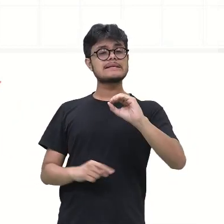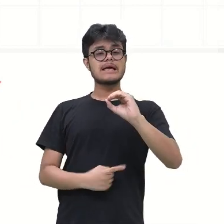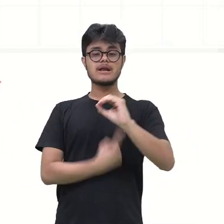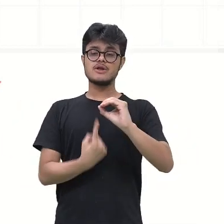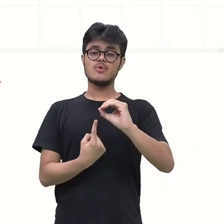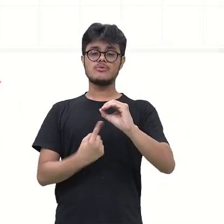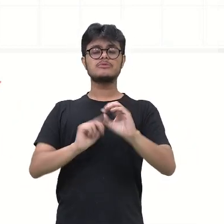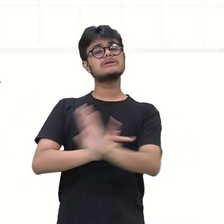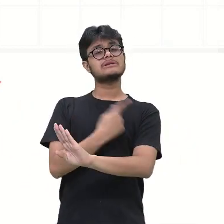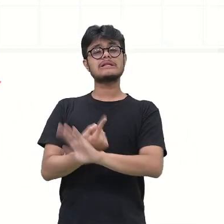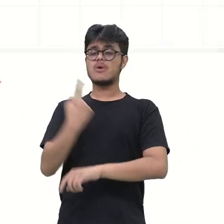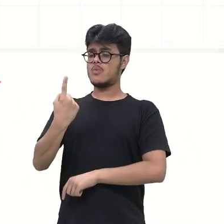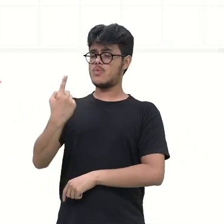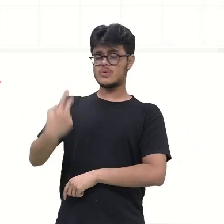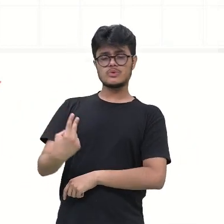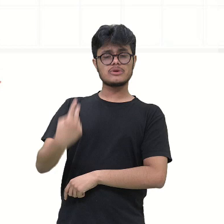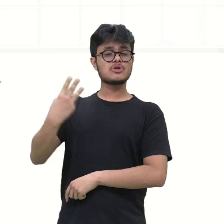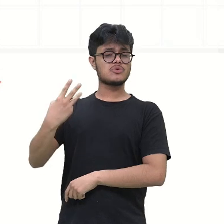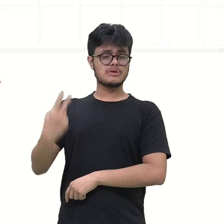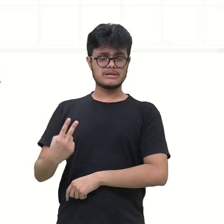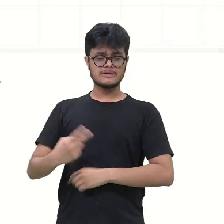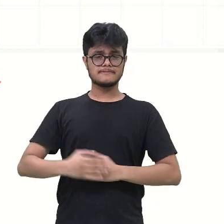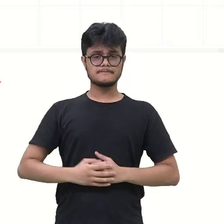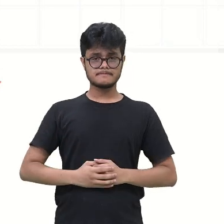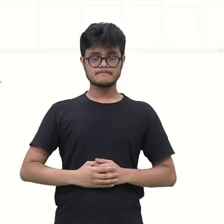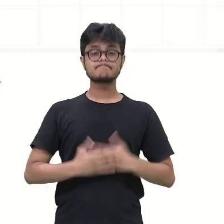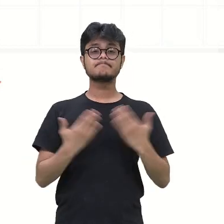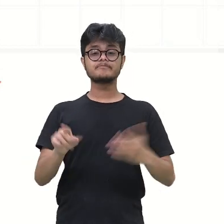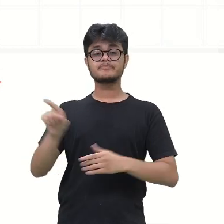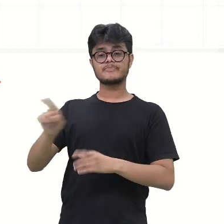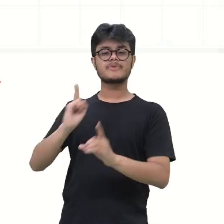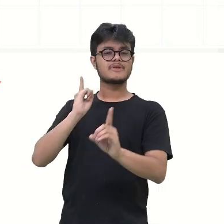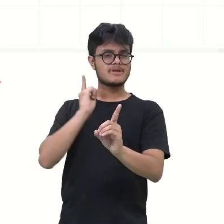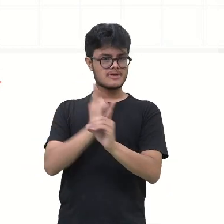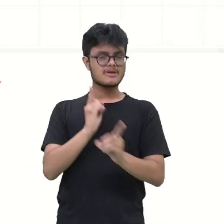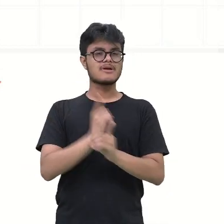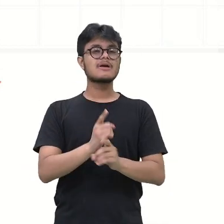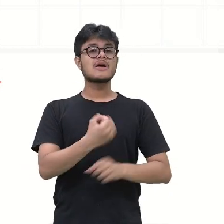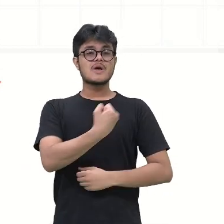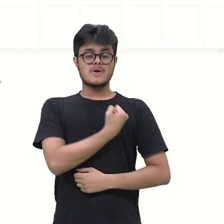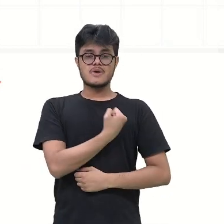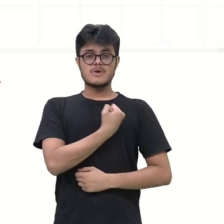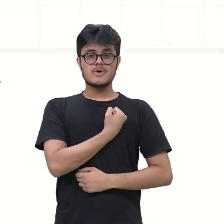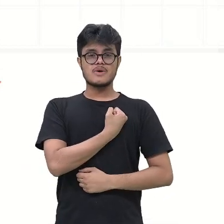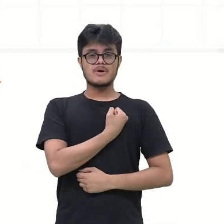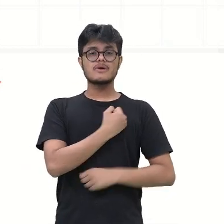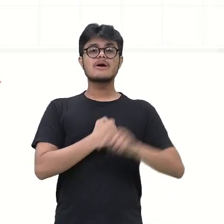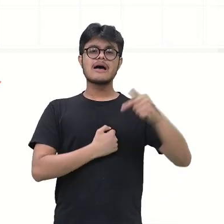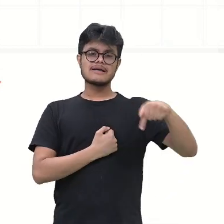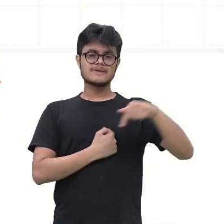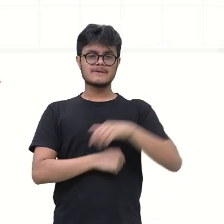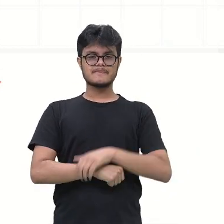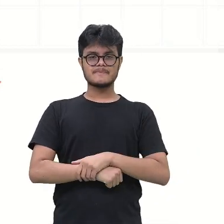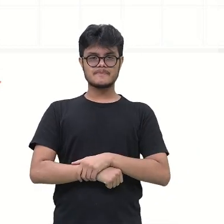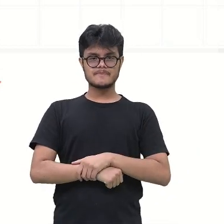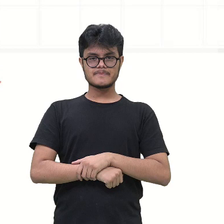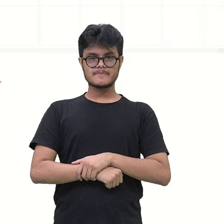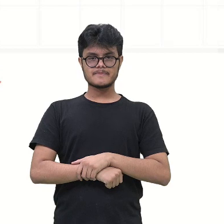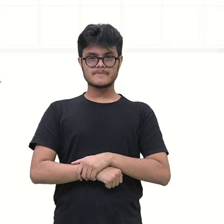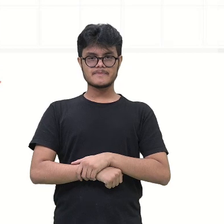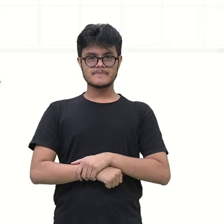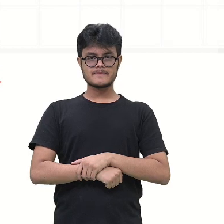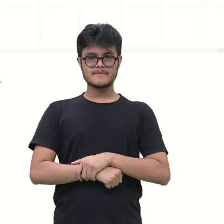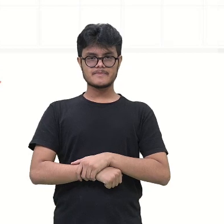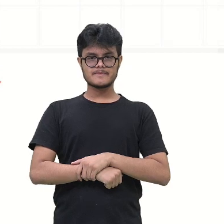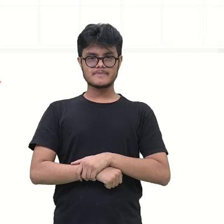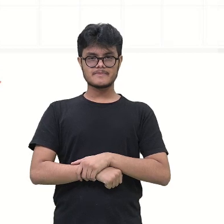1, depois entre 1 e 2, entre 2 e 3. Aí é a chegada dos nossos números racionais, né? E